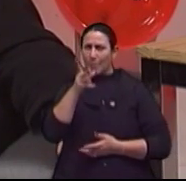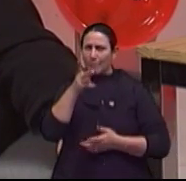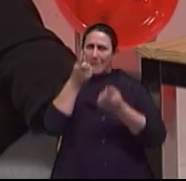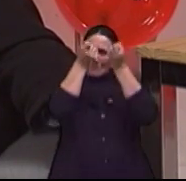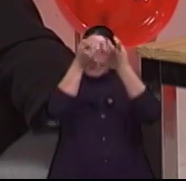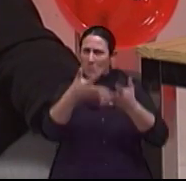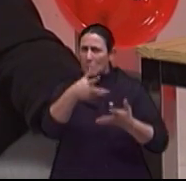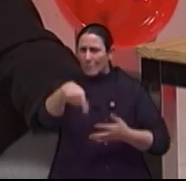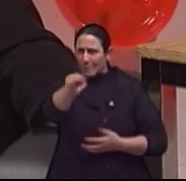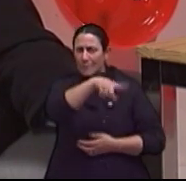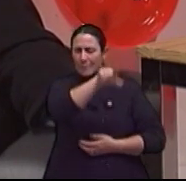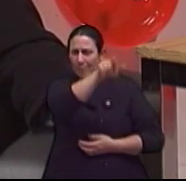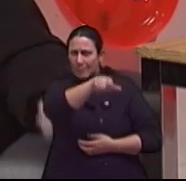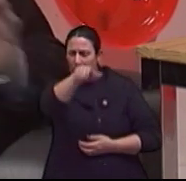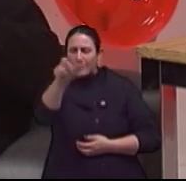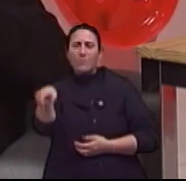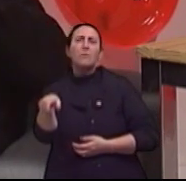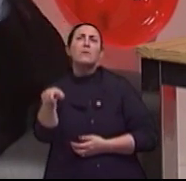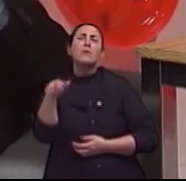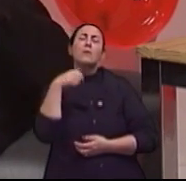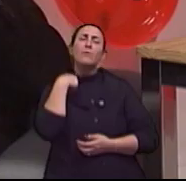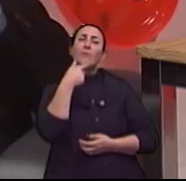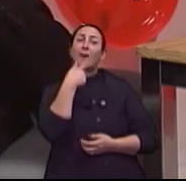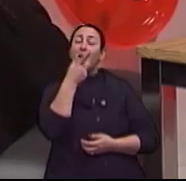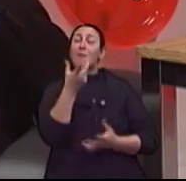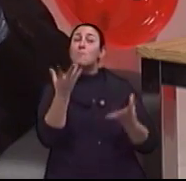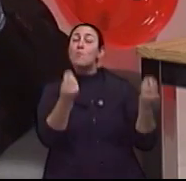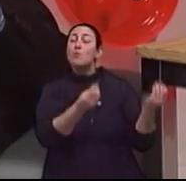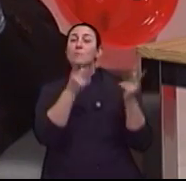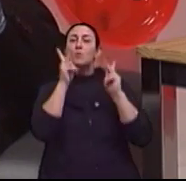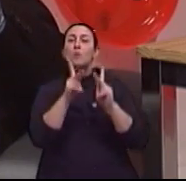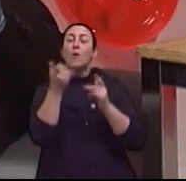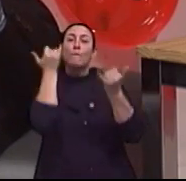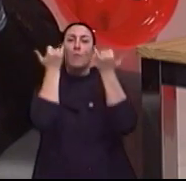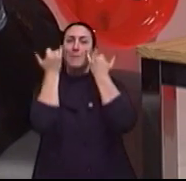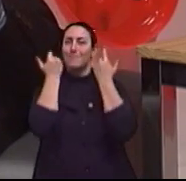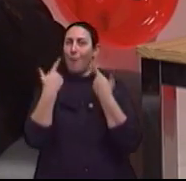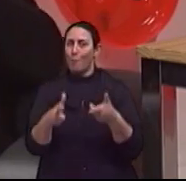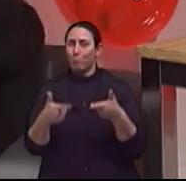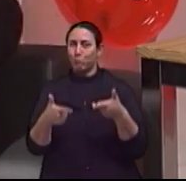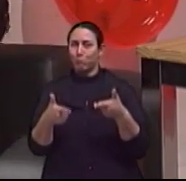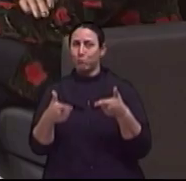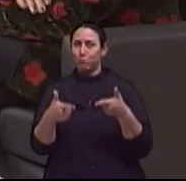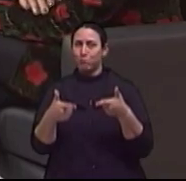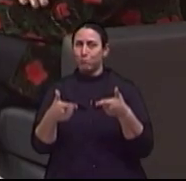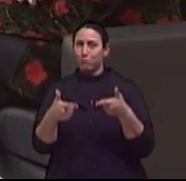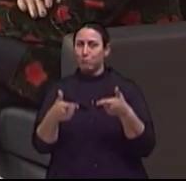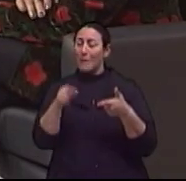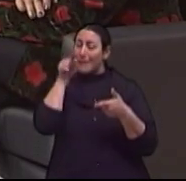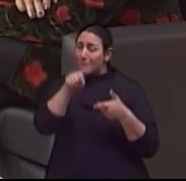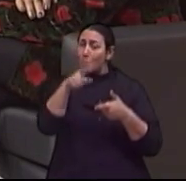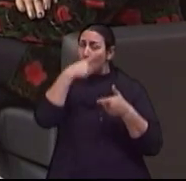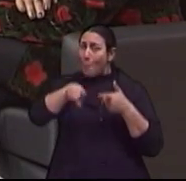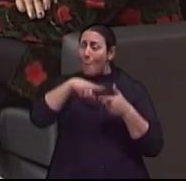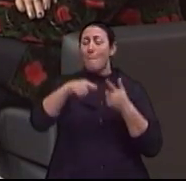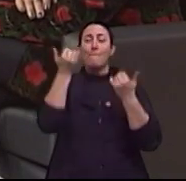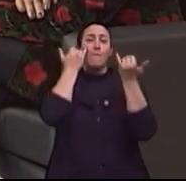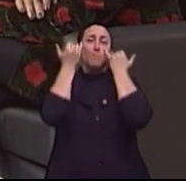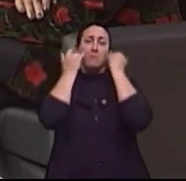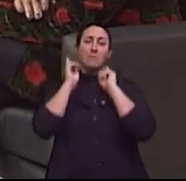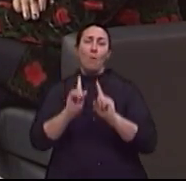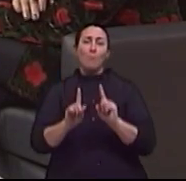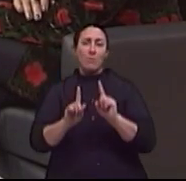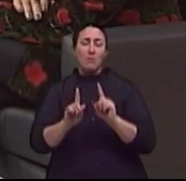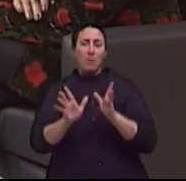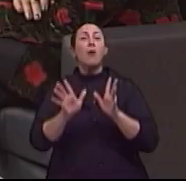pacientes que é interessante existe muita desinformação Ah isso é verdade a respeito tratamento C então aquelas parece